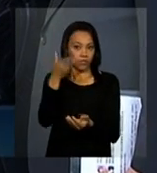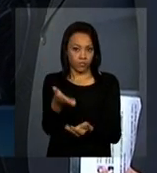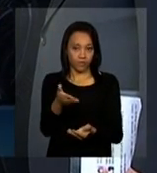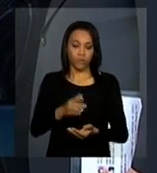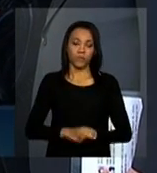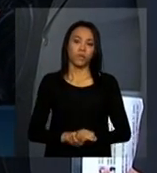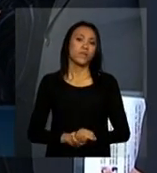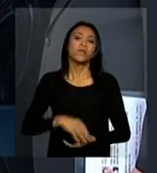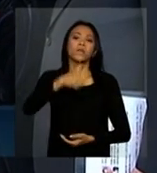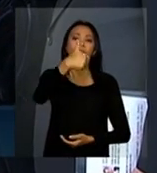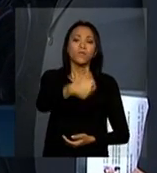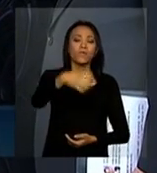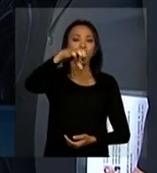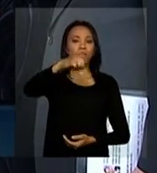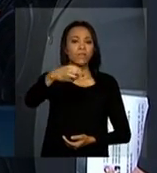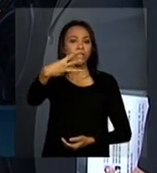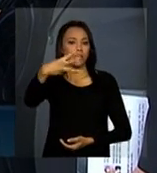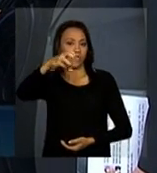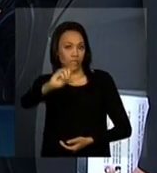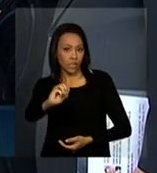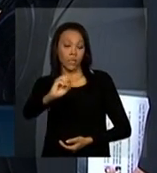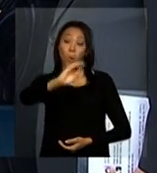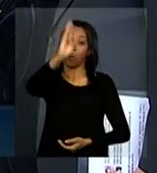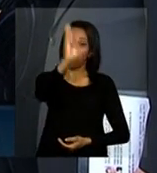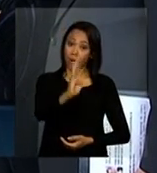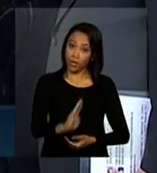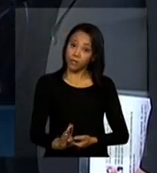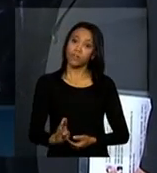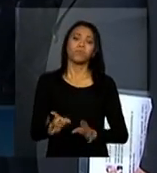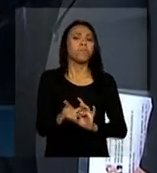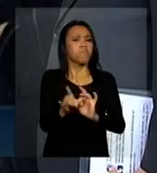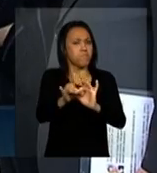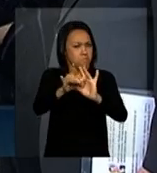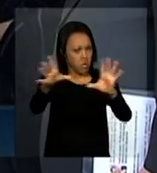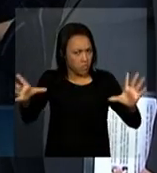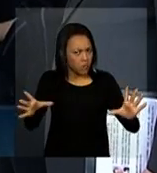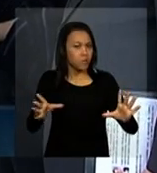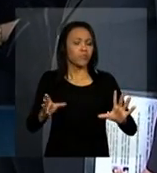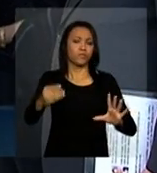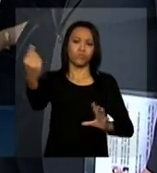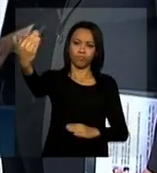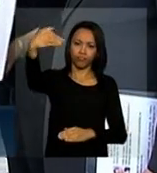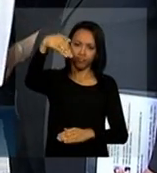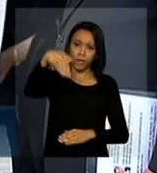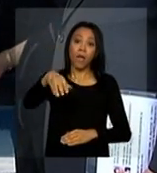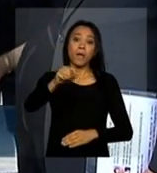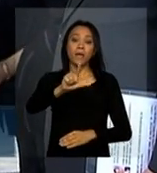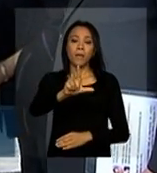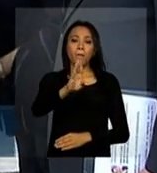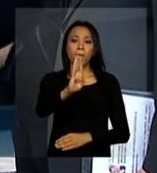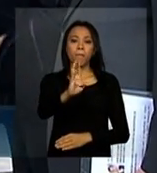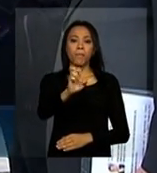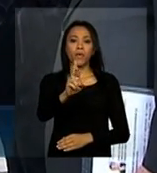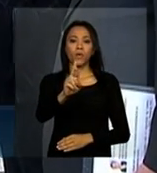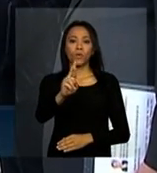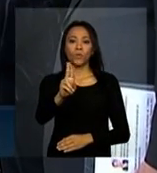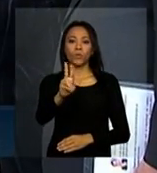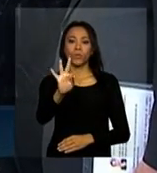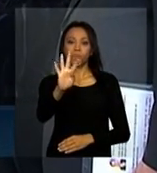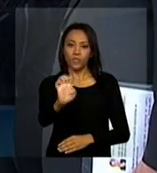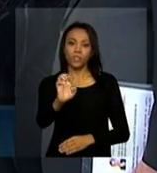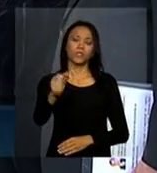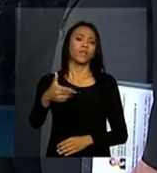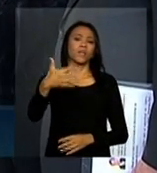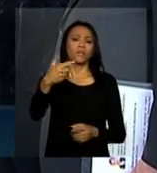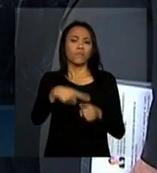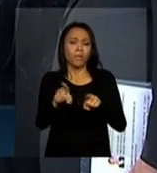Em 1930, o Brasil abriu o consulado na capital, Beirute. Em 1945, as